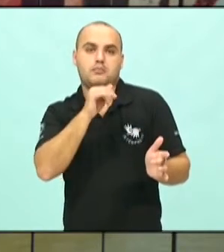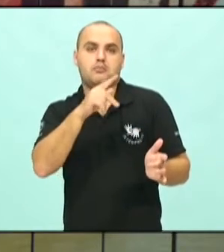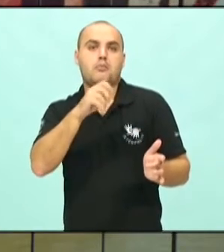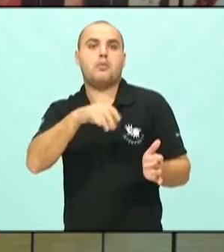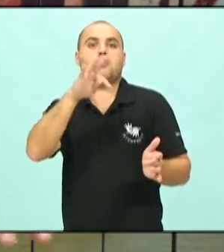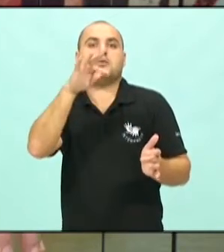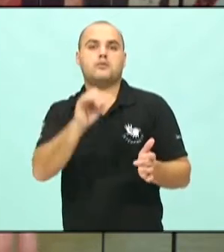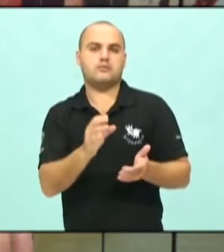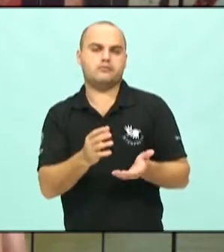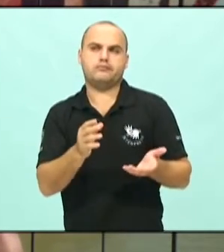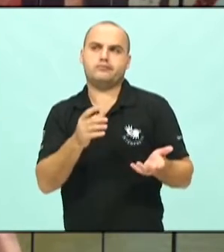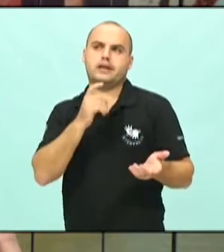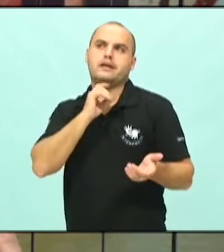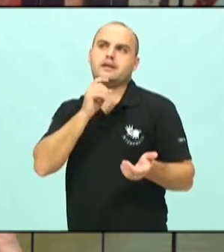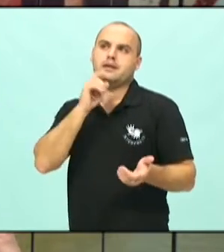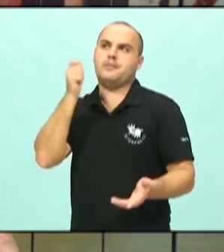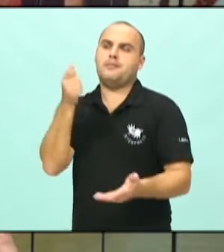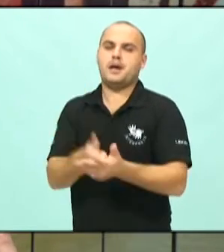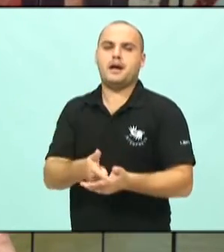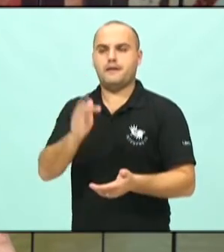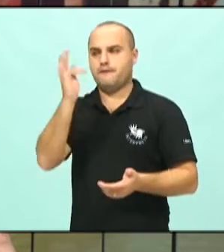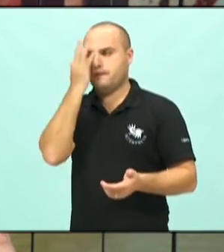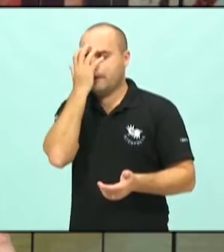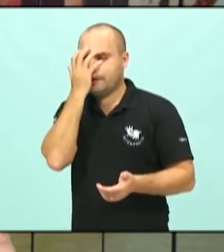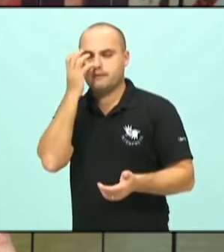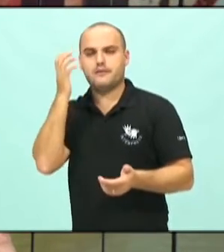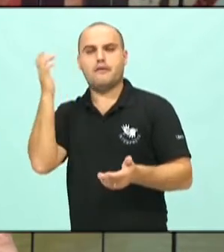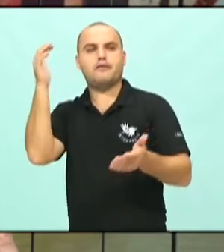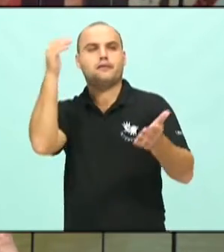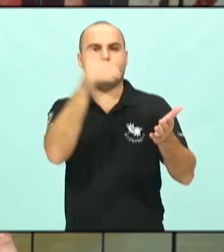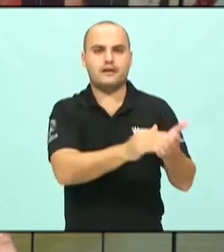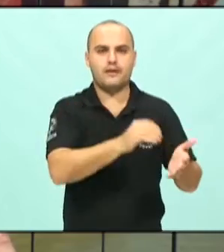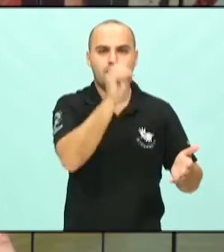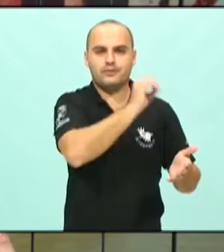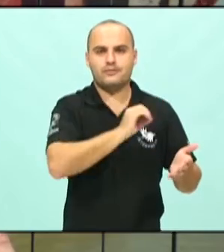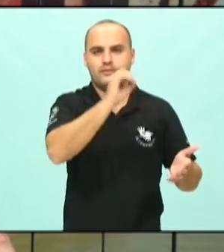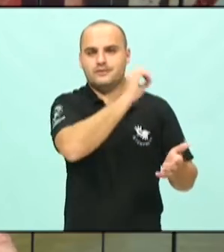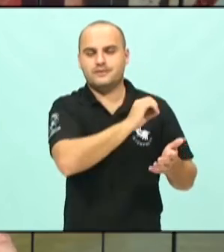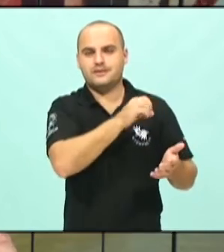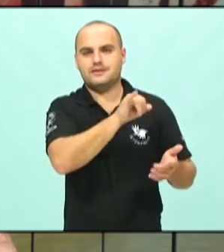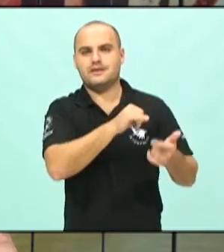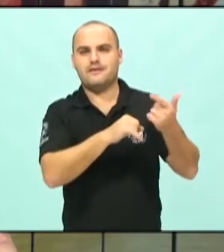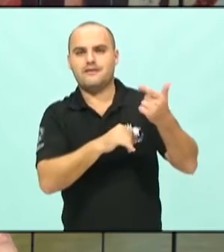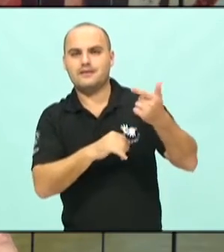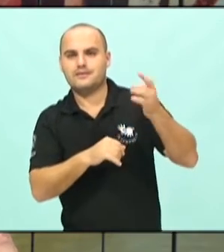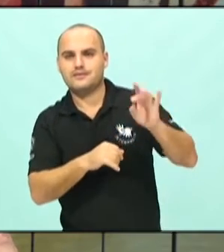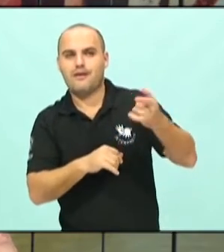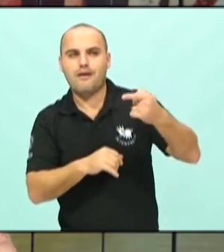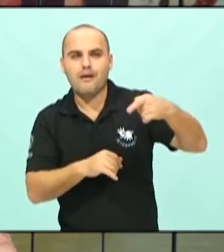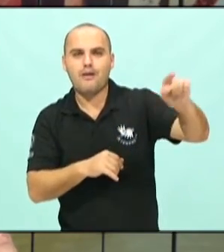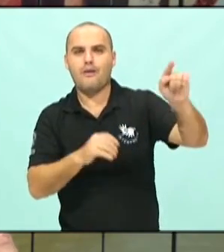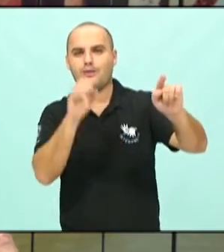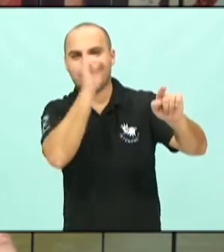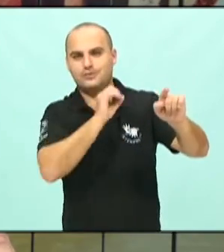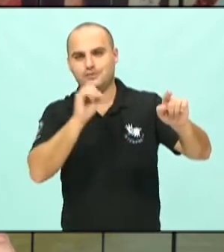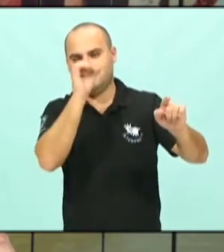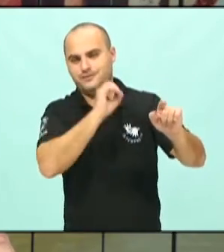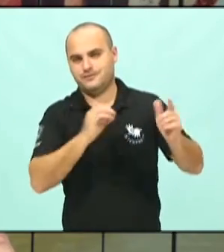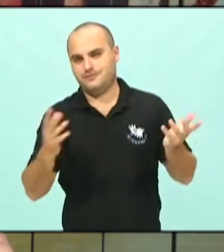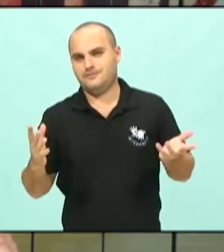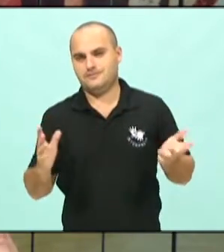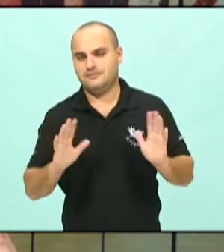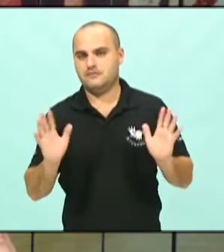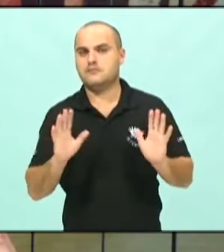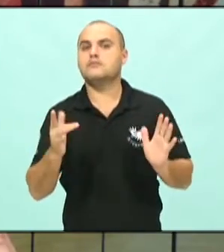profissional, pagar ele desde fevereiro até outubro, se ele só vai levar a equipe dele lá em outubro, né? Então a gente vai